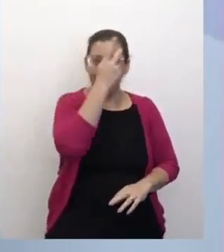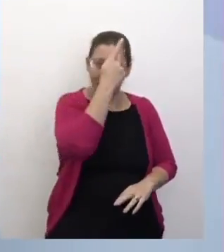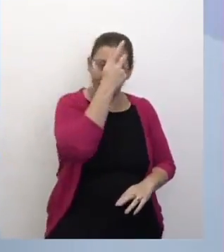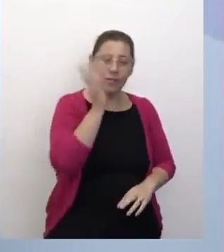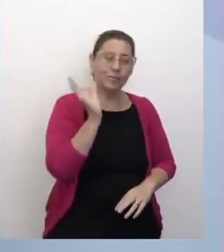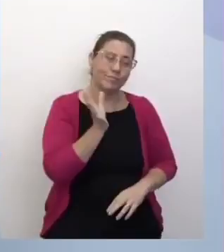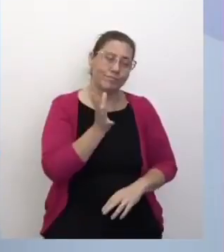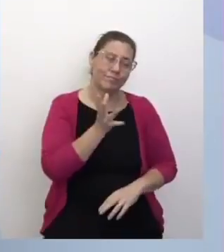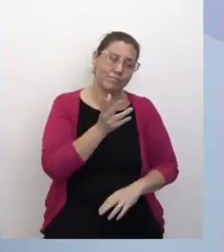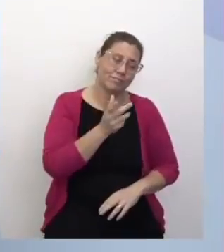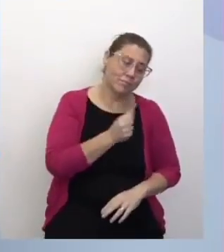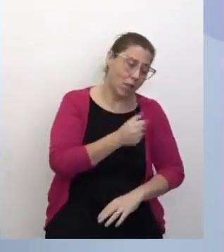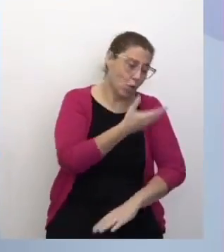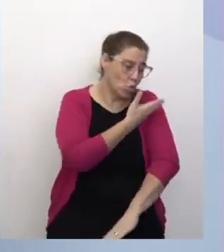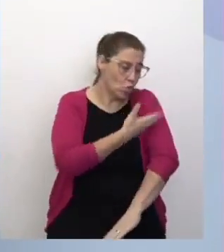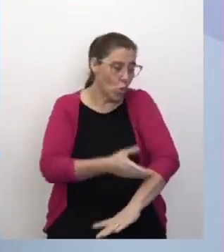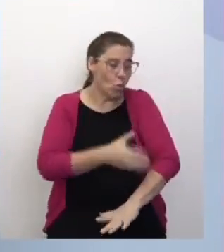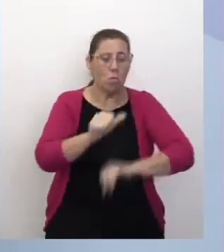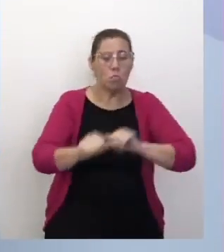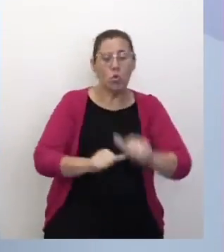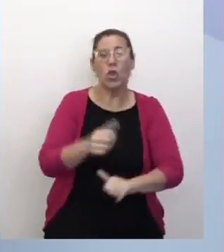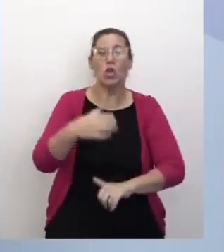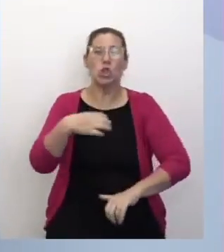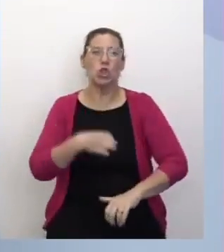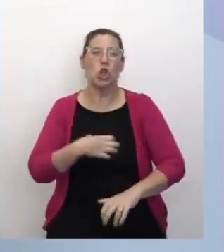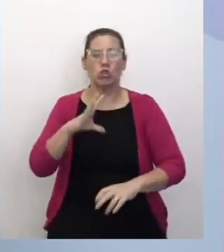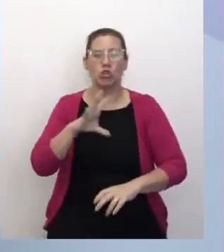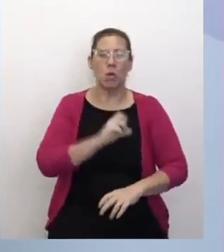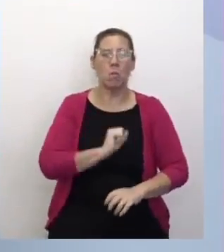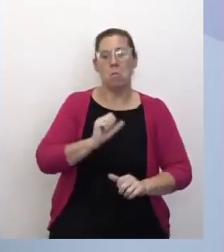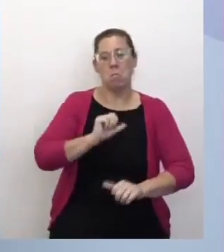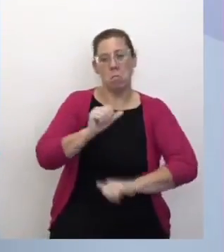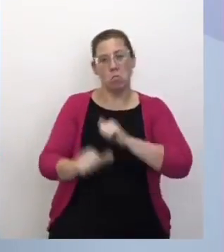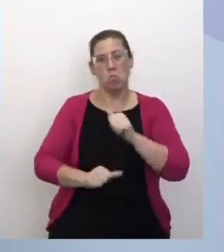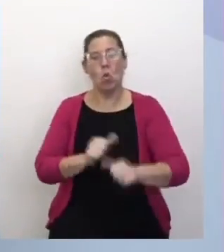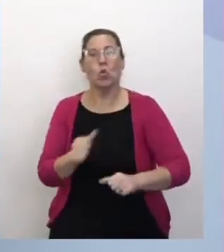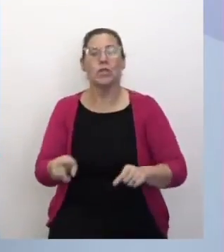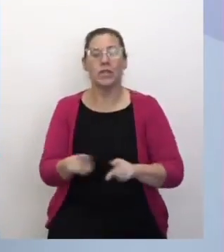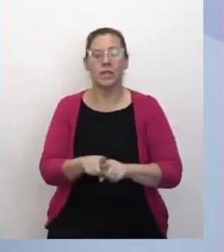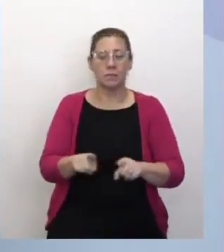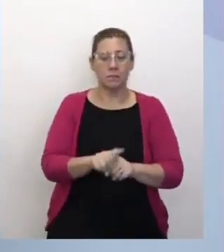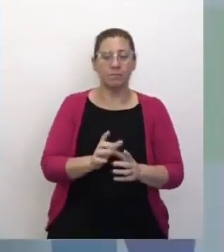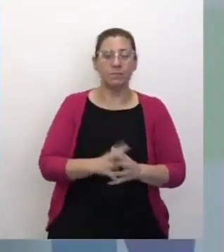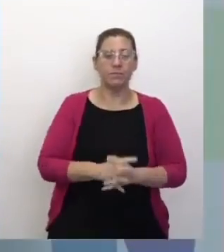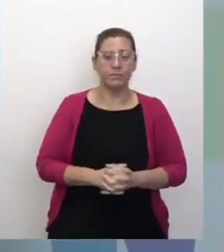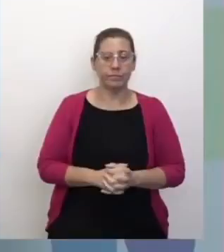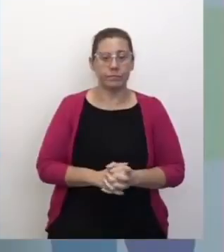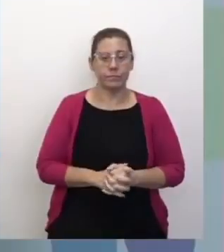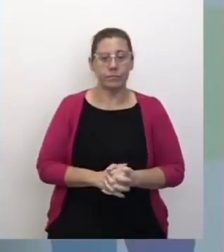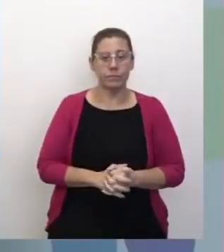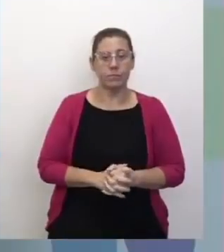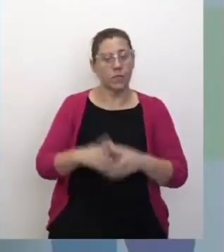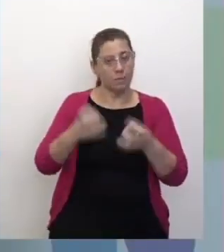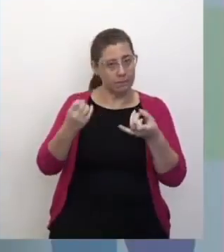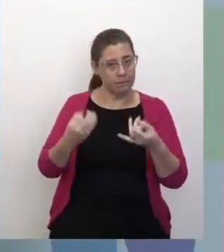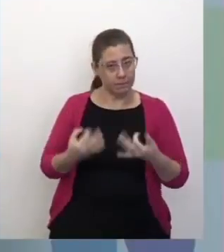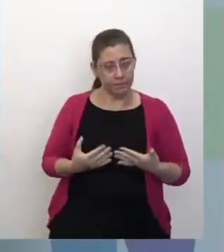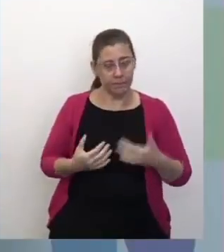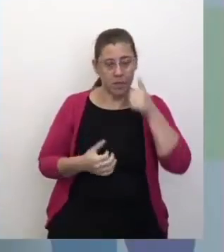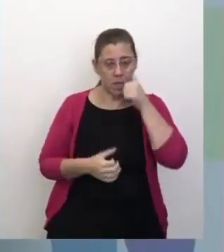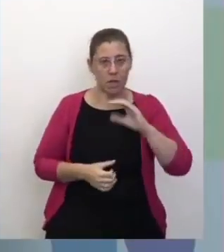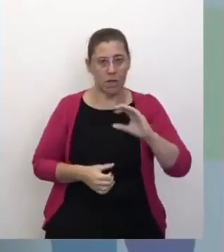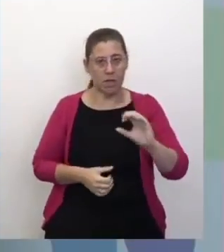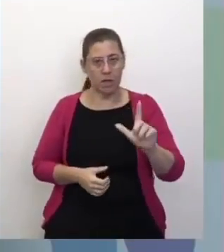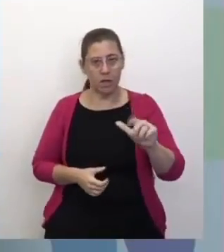costumes, a forma de amar também muda, a visão sobre o amor também muda, né? Exato. Ó, eu falei da Clarice Lispector. A